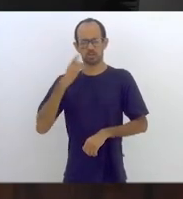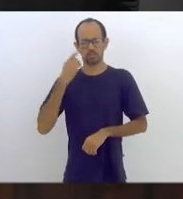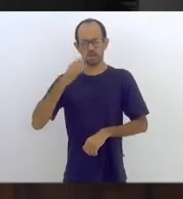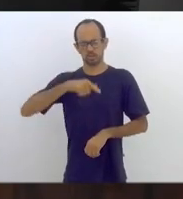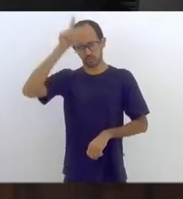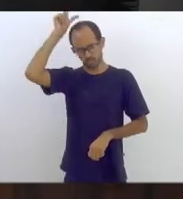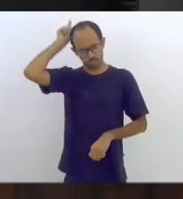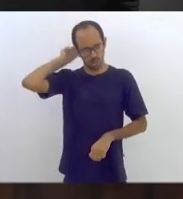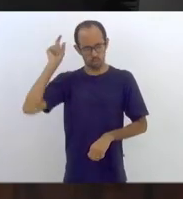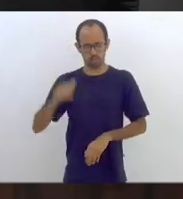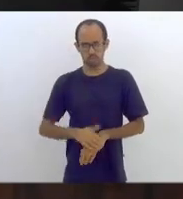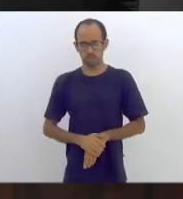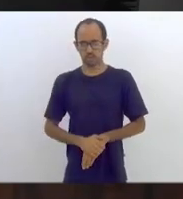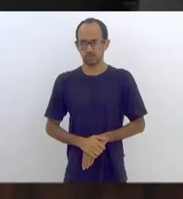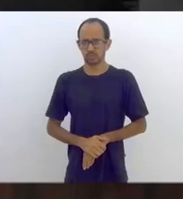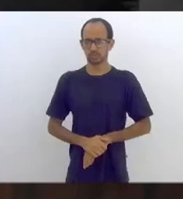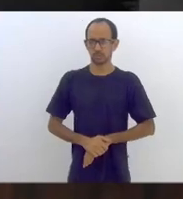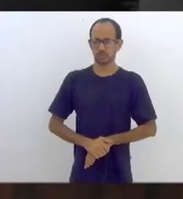Luiz Paulo